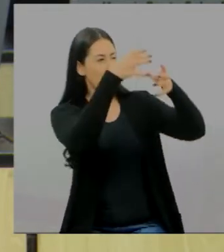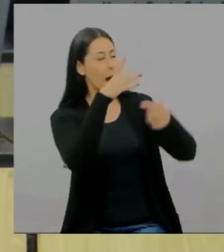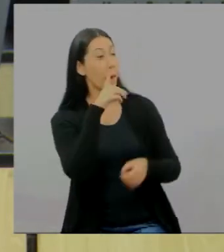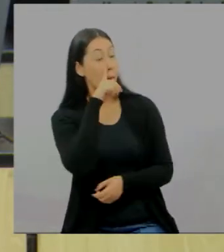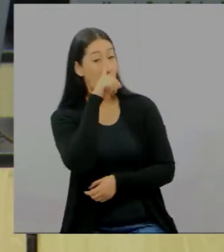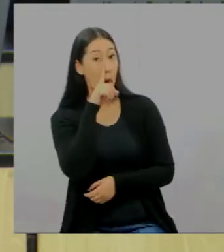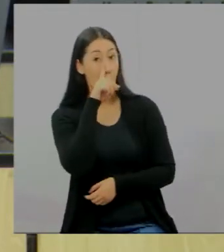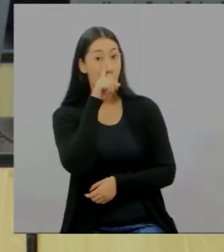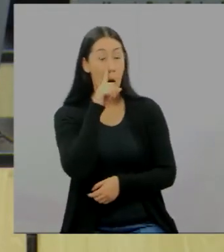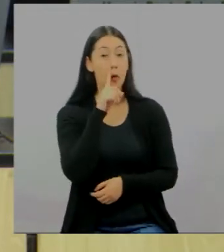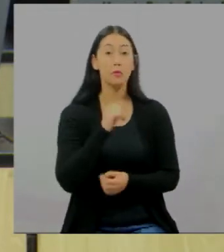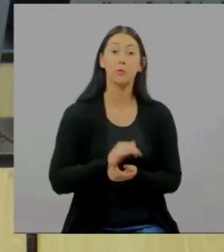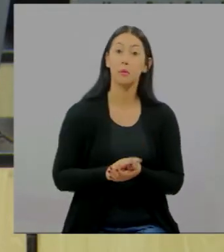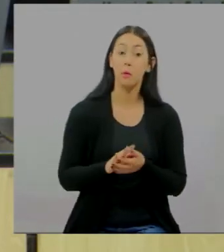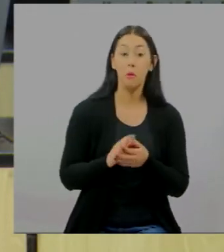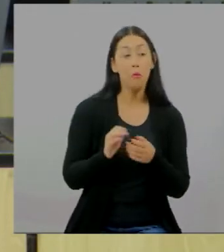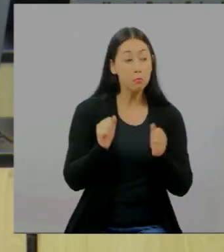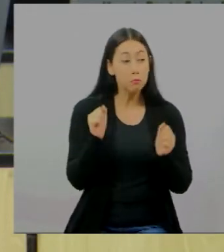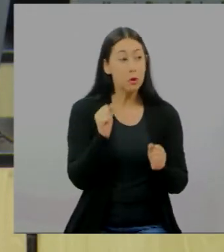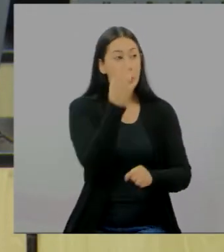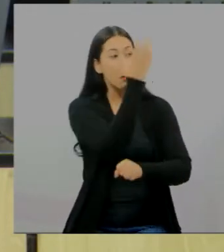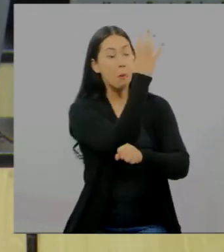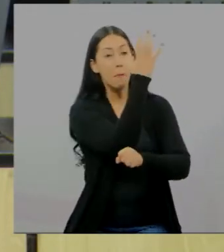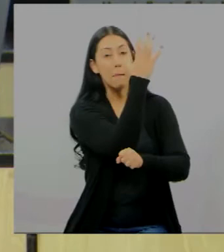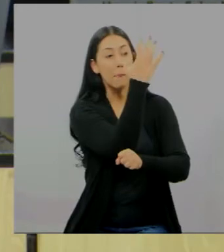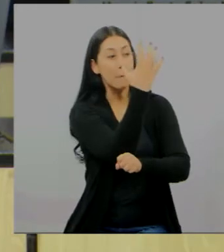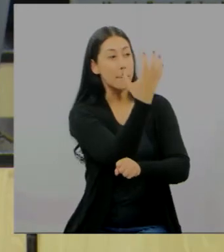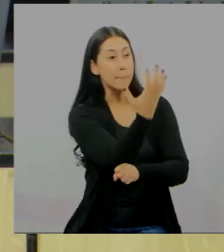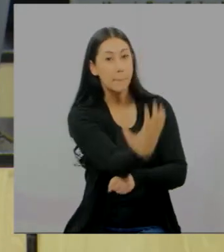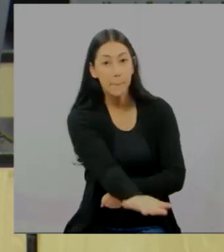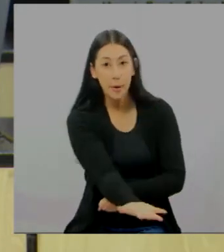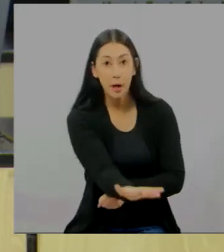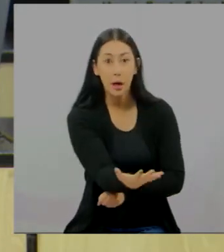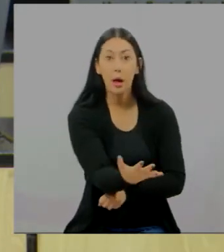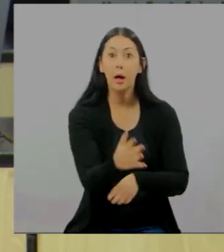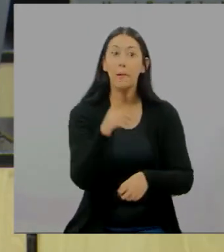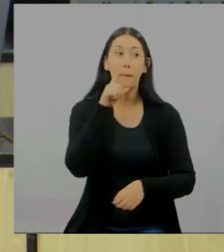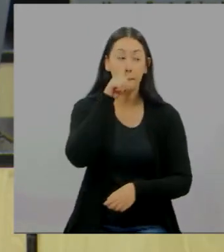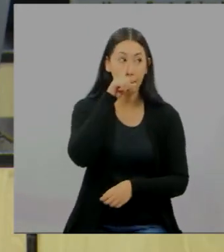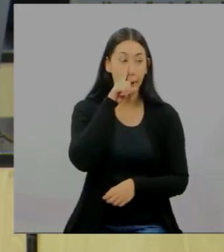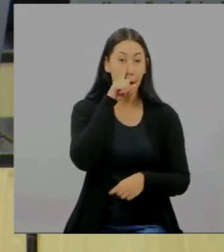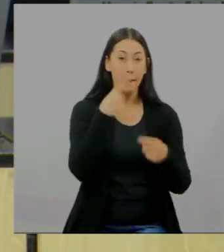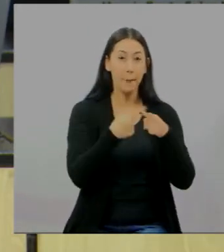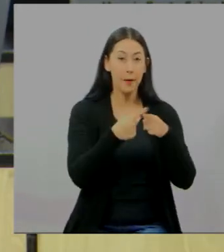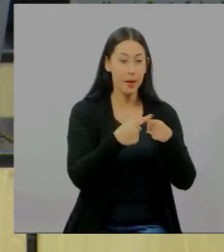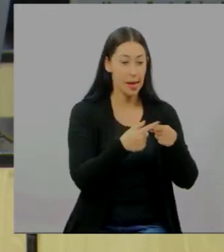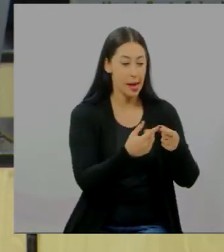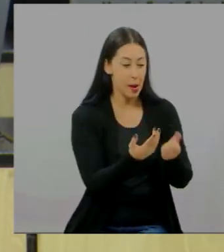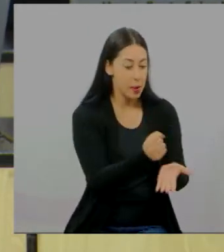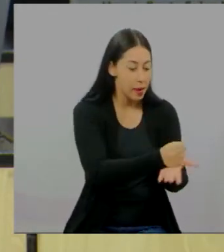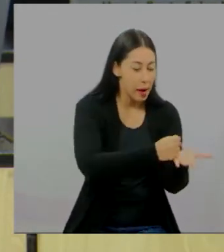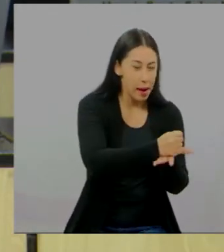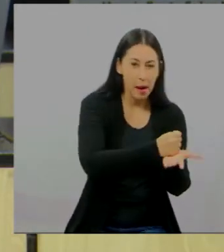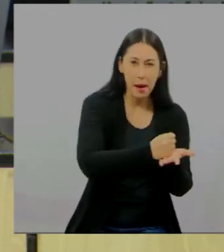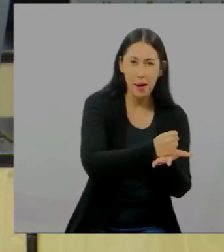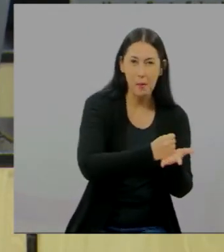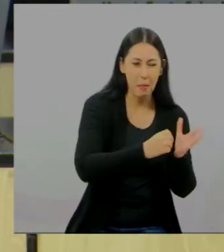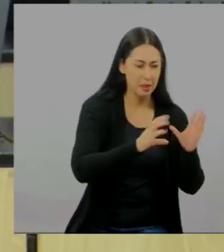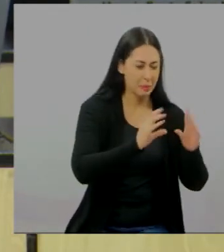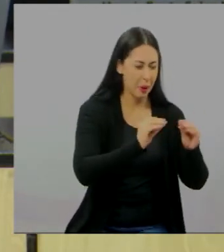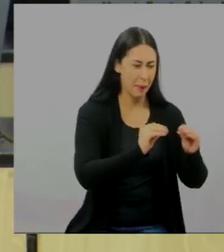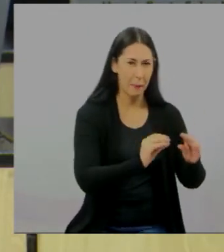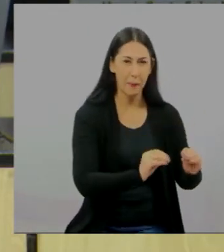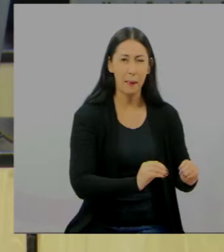e evitar acidentes de maior gravidade, como a possível queda de postes que estejam com sua estrutura danificada ou comprometida.